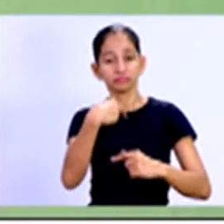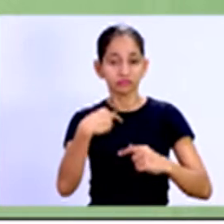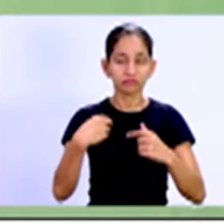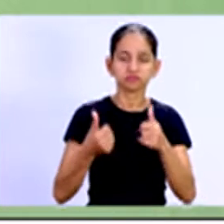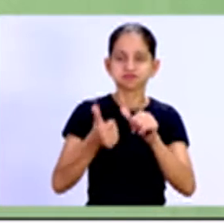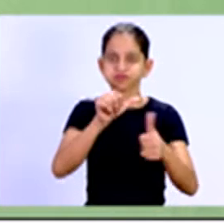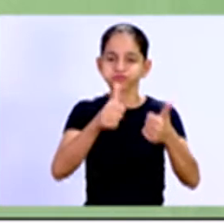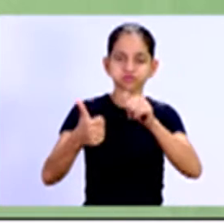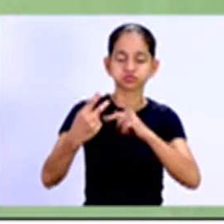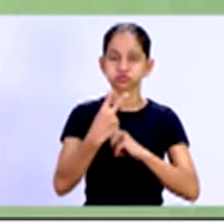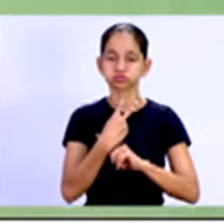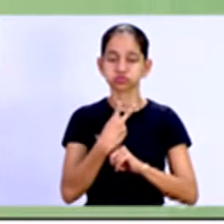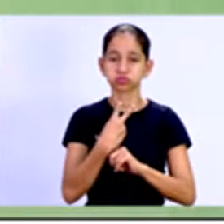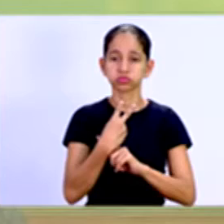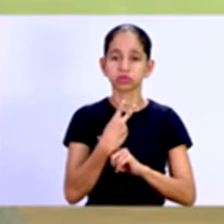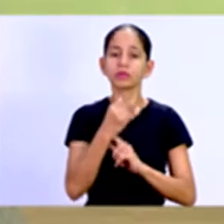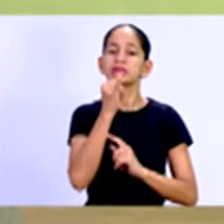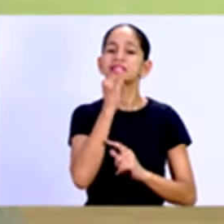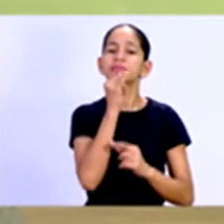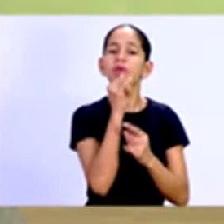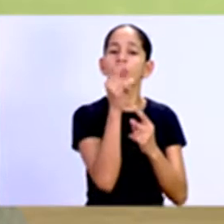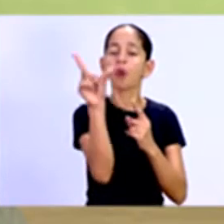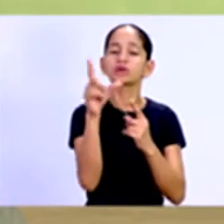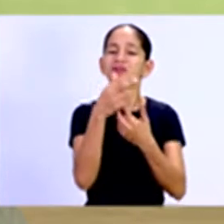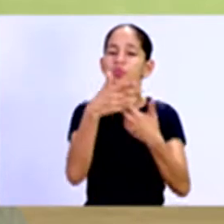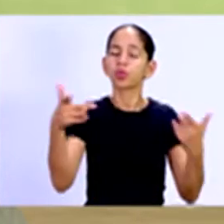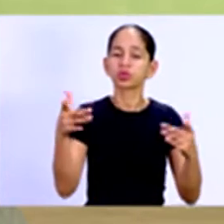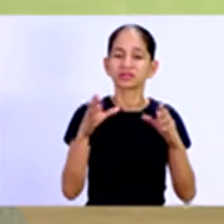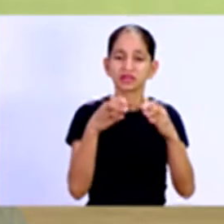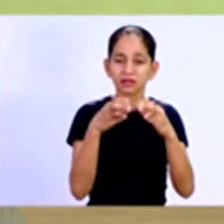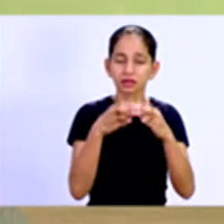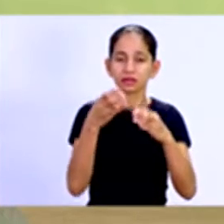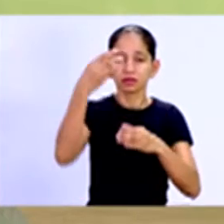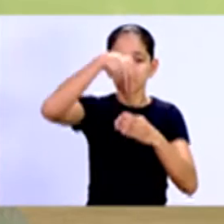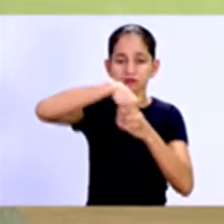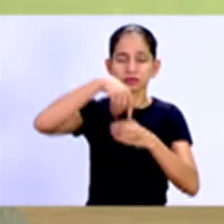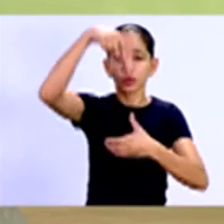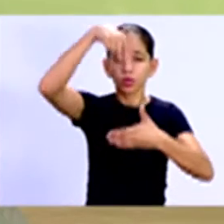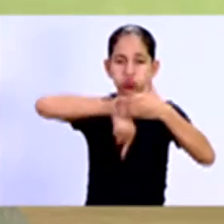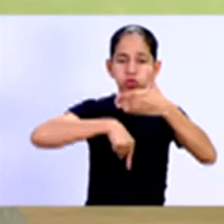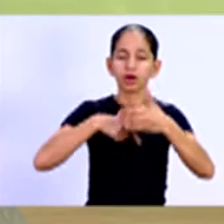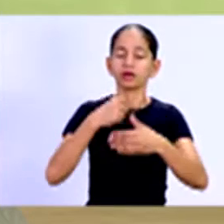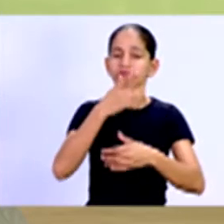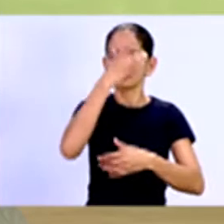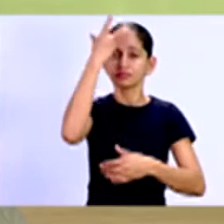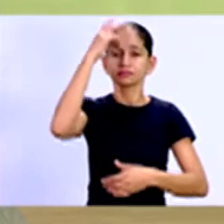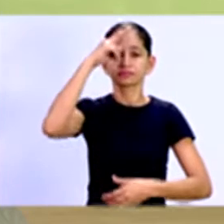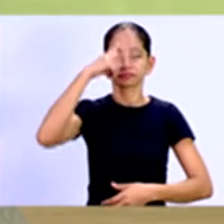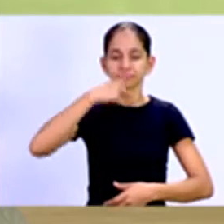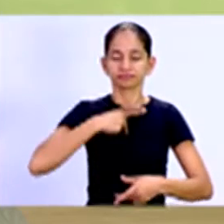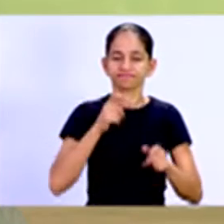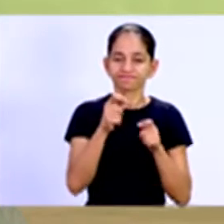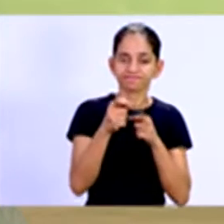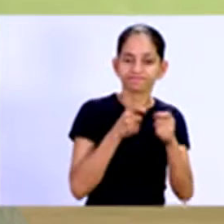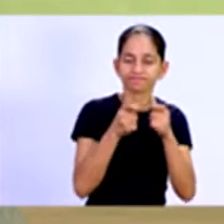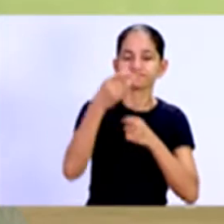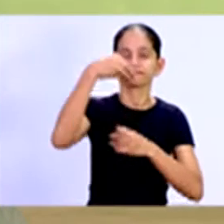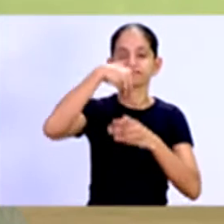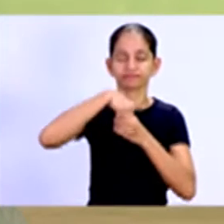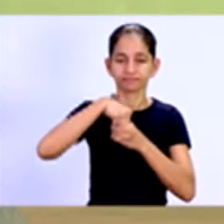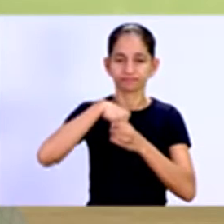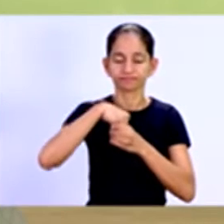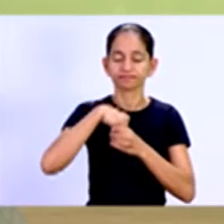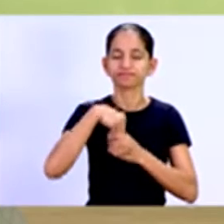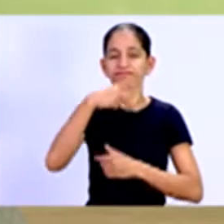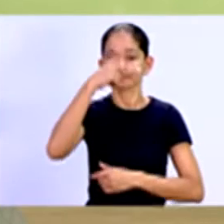por impulsos ou por imprudência. Esse sujeito ele deve agir sempre no seu autocontrole, que nós vamos chamar depois em Aristóteles